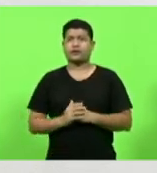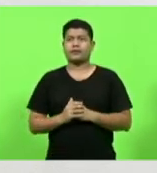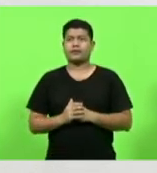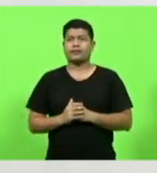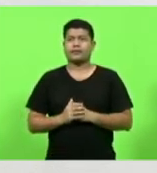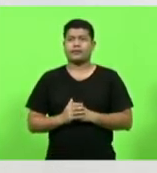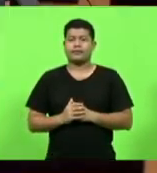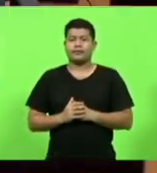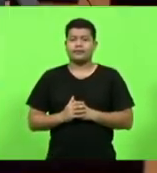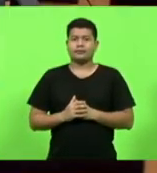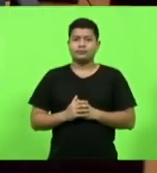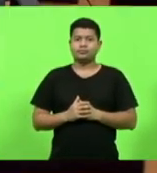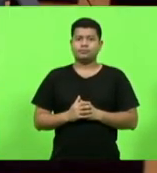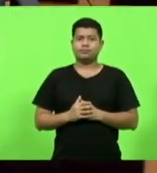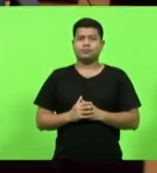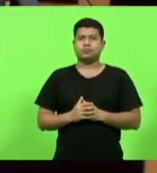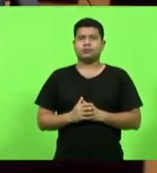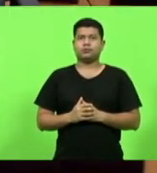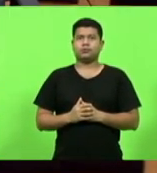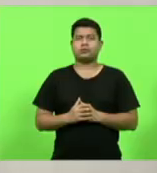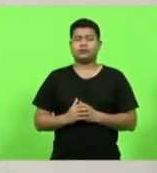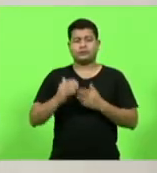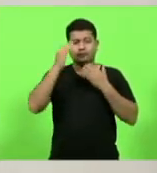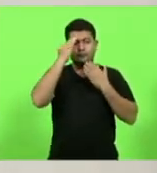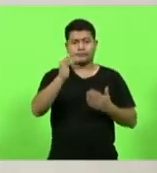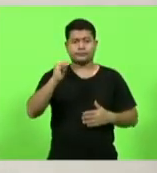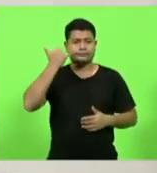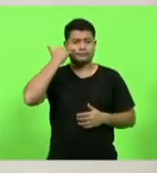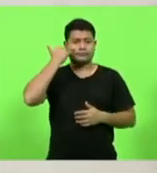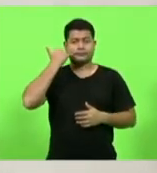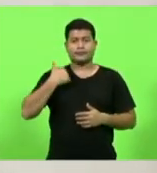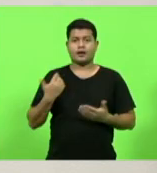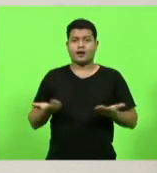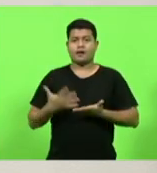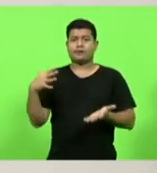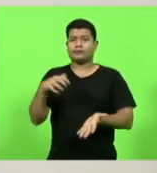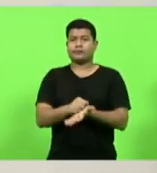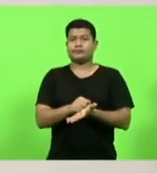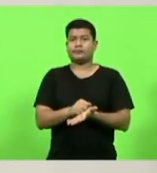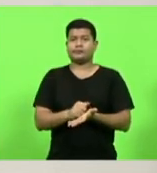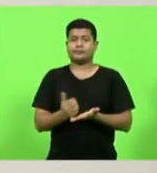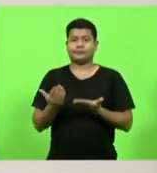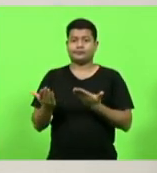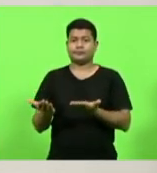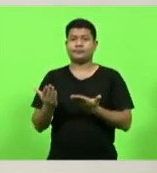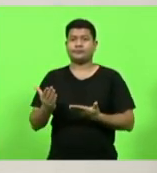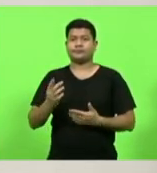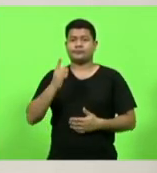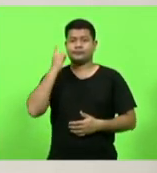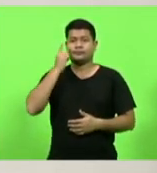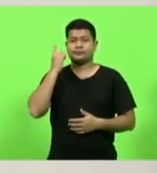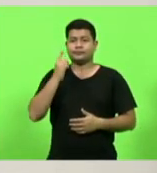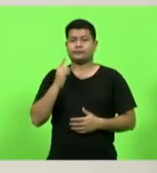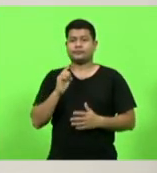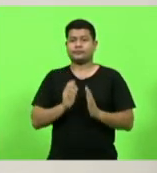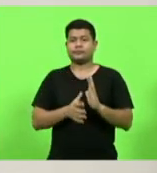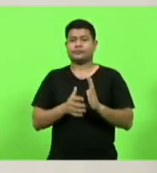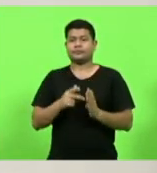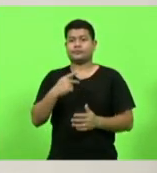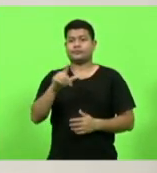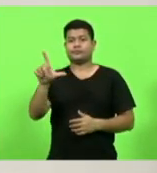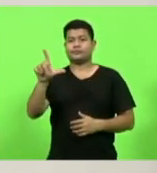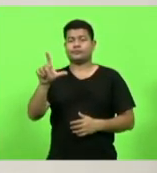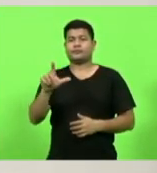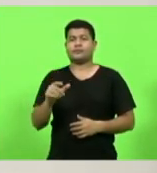Obrigado, deputado Gessé. Próximo inscrito, nosso deputado do nosso partido PL, Ivan Nates.